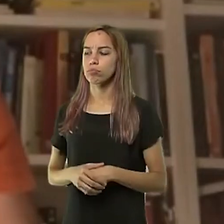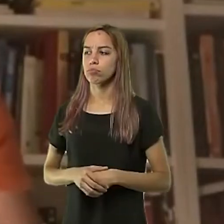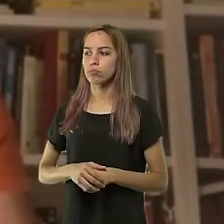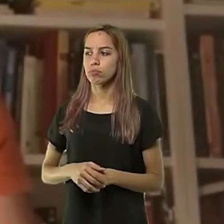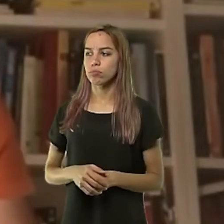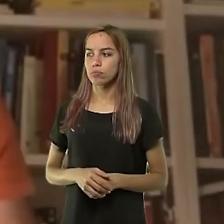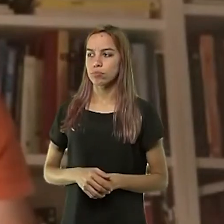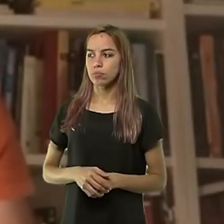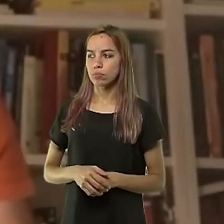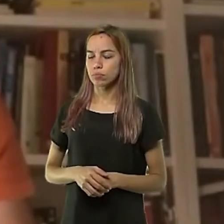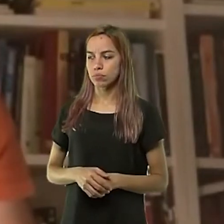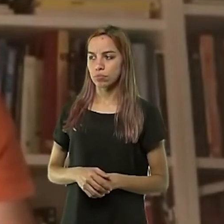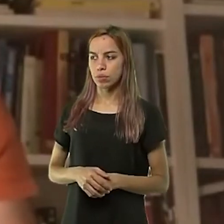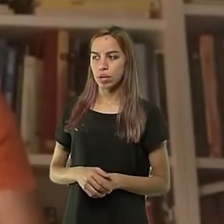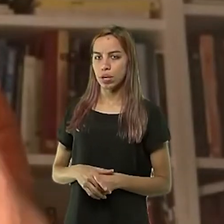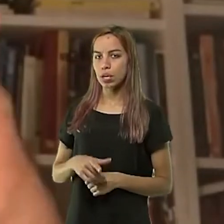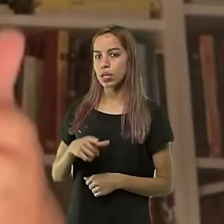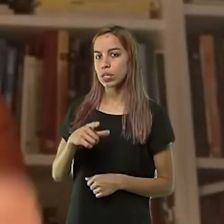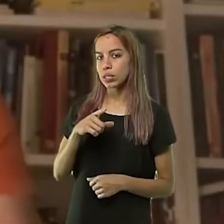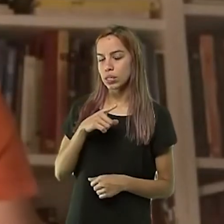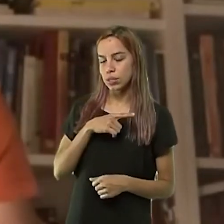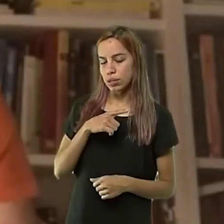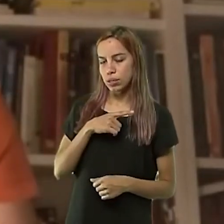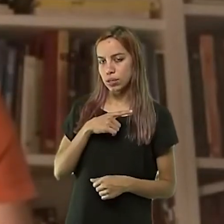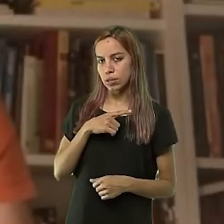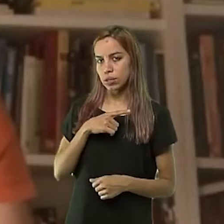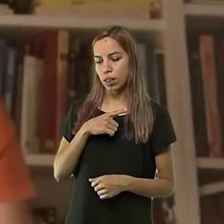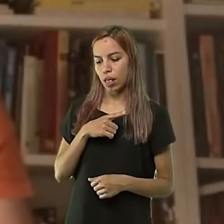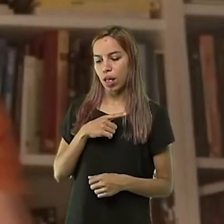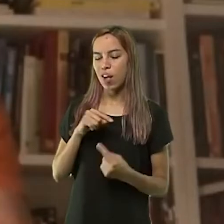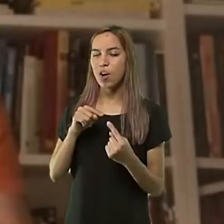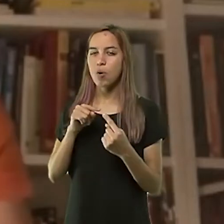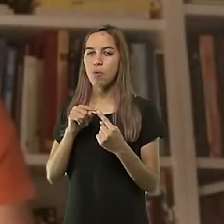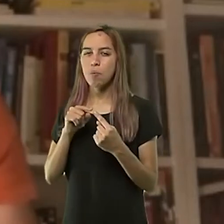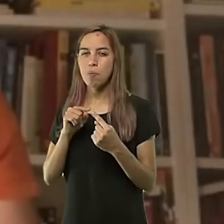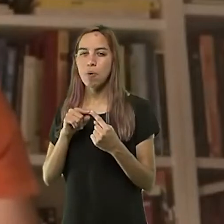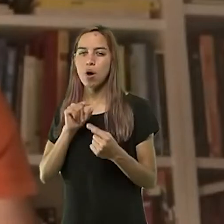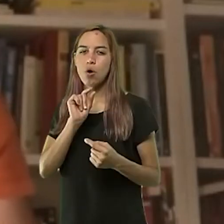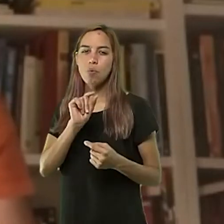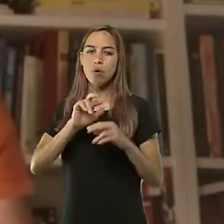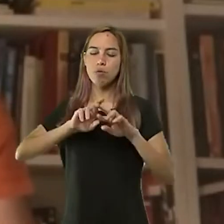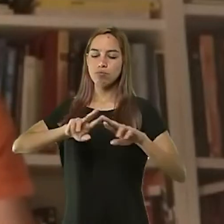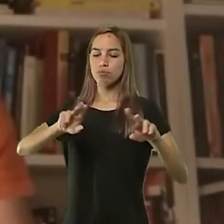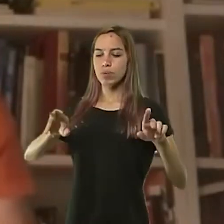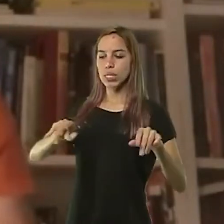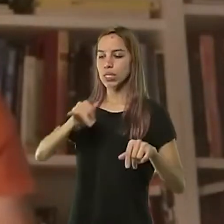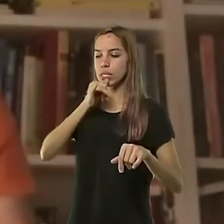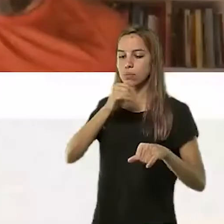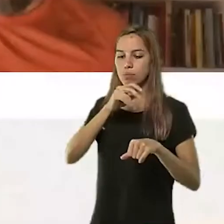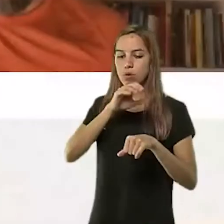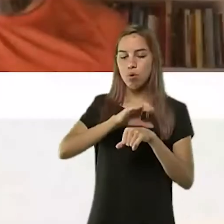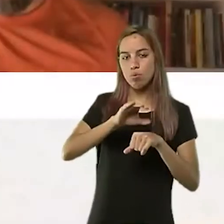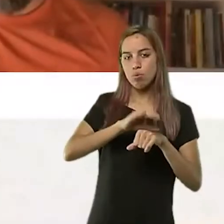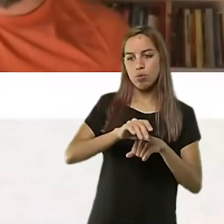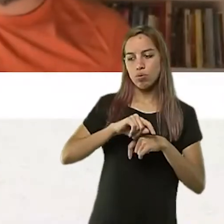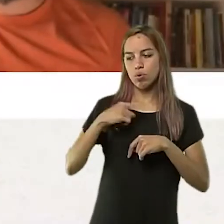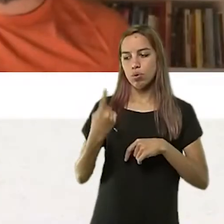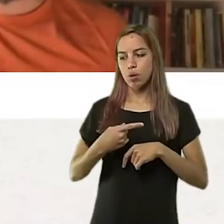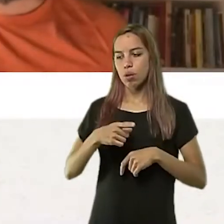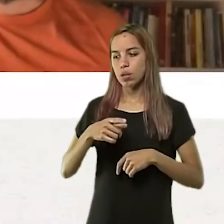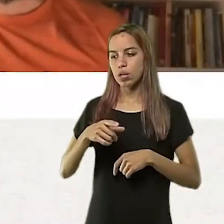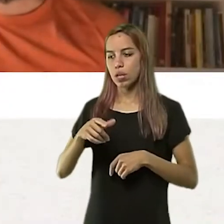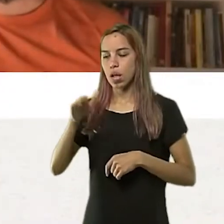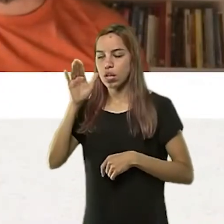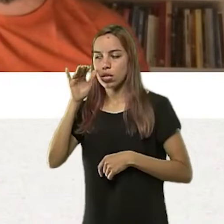E portanto tem características um pouco diferentes desses do Eu Aprendo em Casa, dessa plataforma portuguesa. Eu vou fazer alguns cursos com